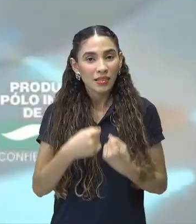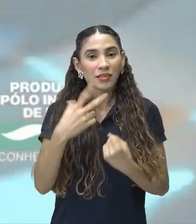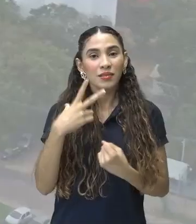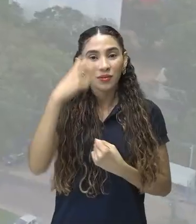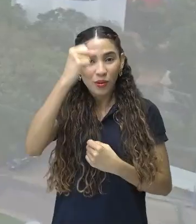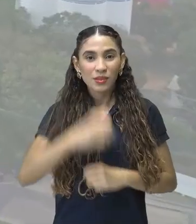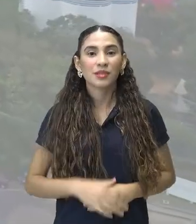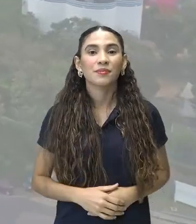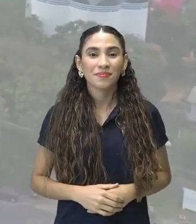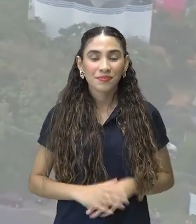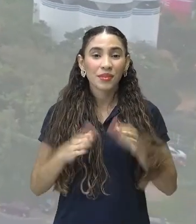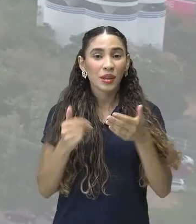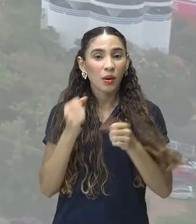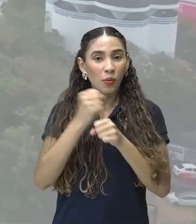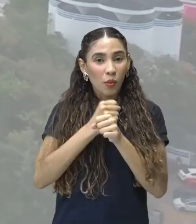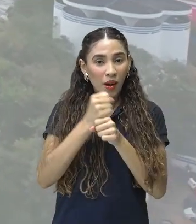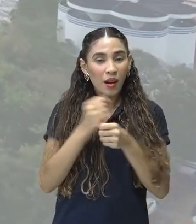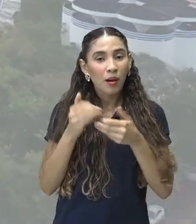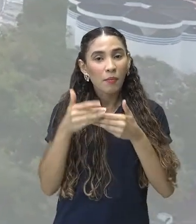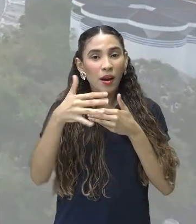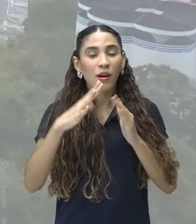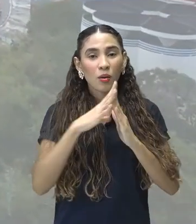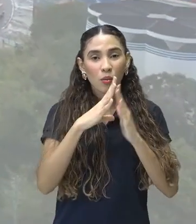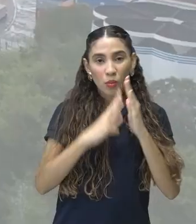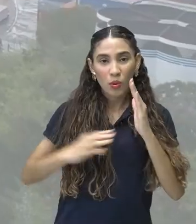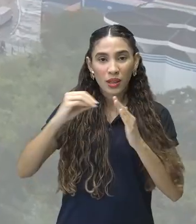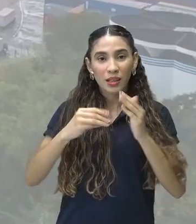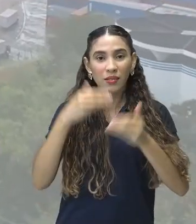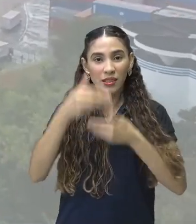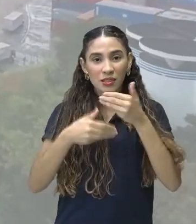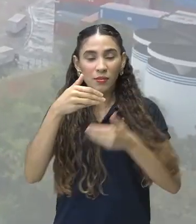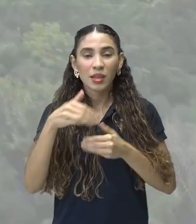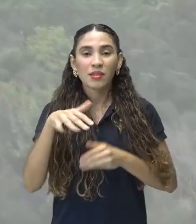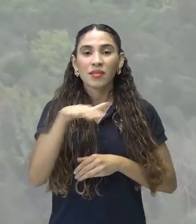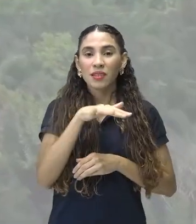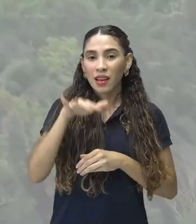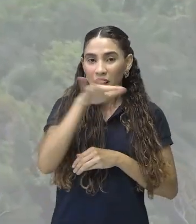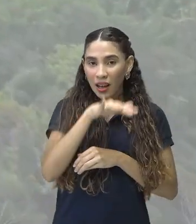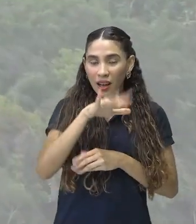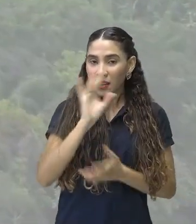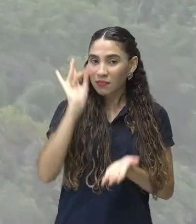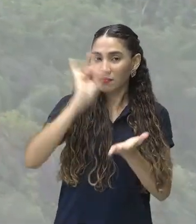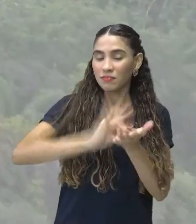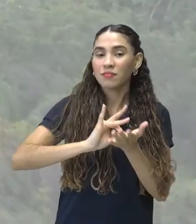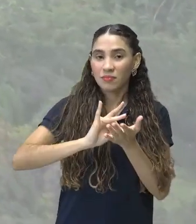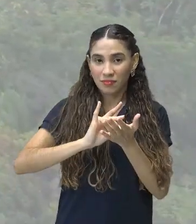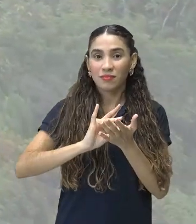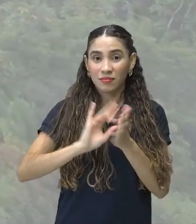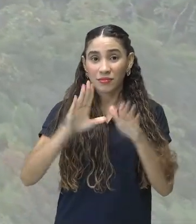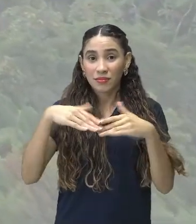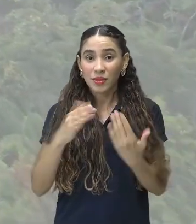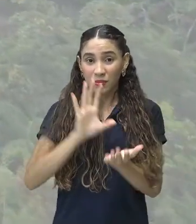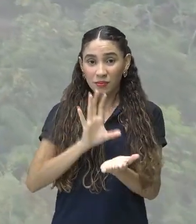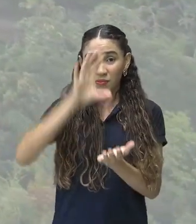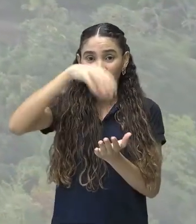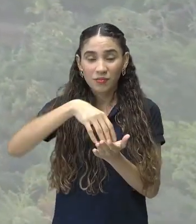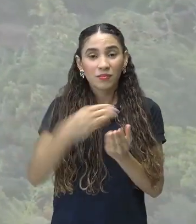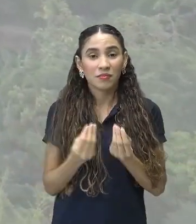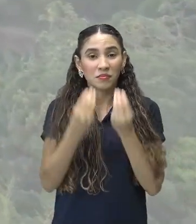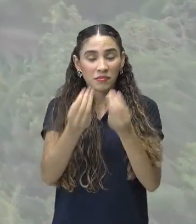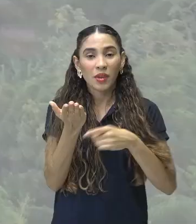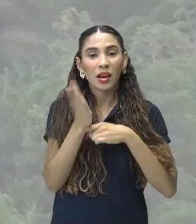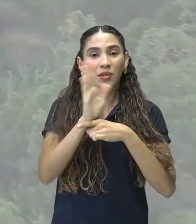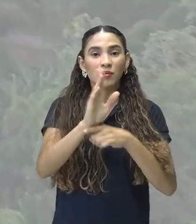conquistas. Ao longo do tempo, o modelo de desenvolvimento regional se consolidou e a autarquia contribuiu